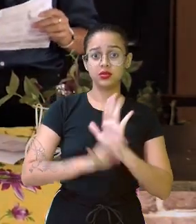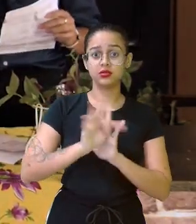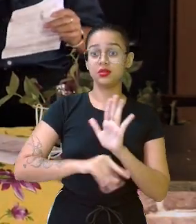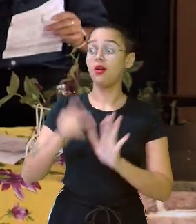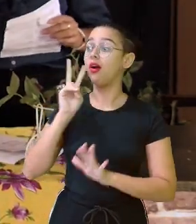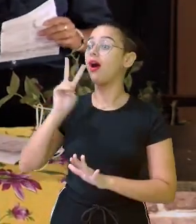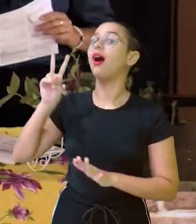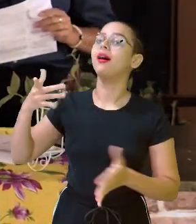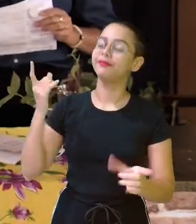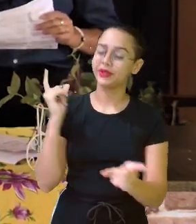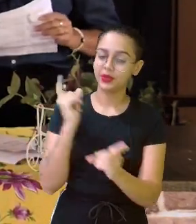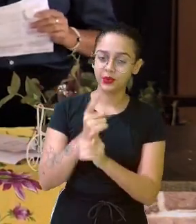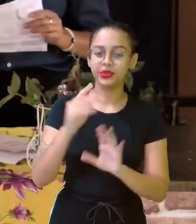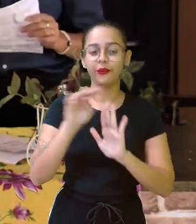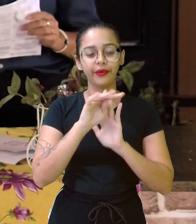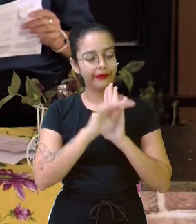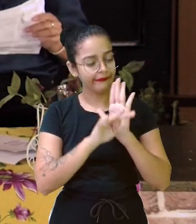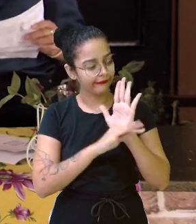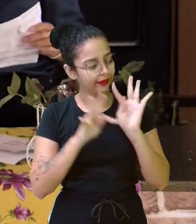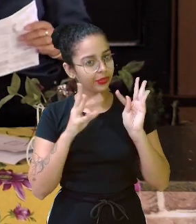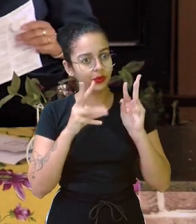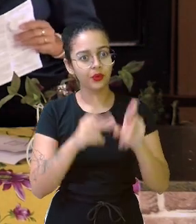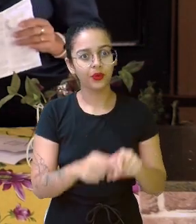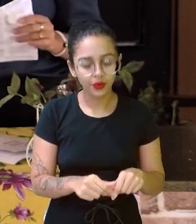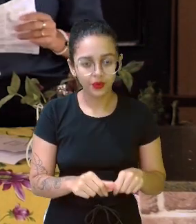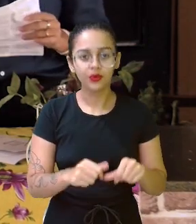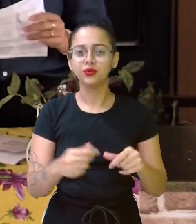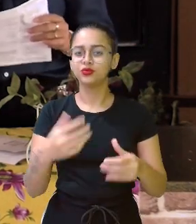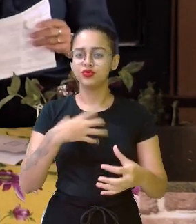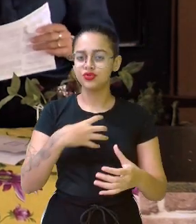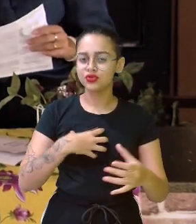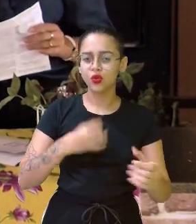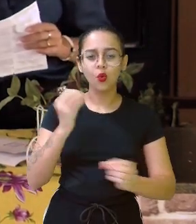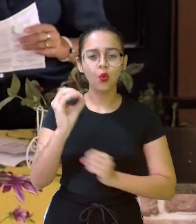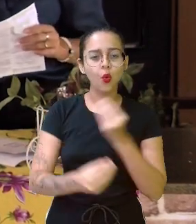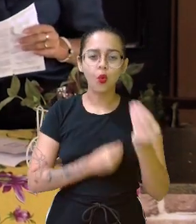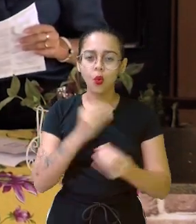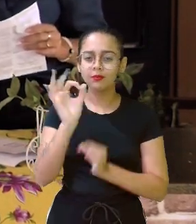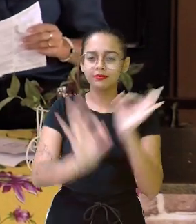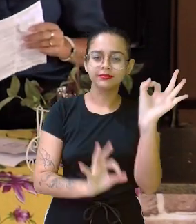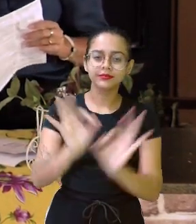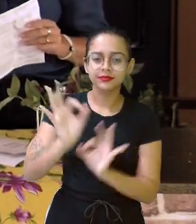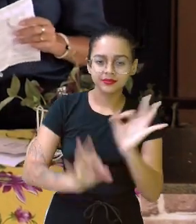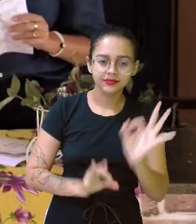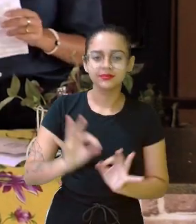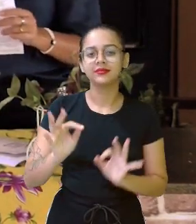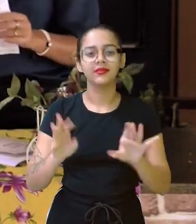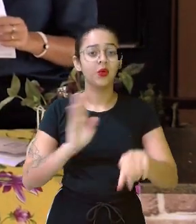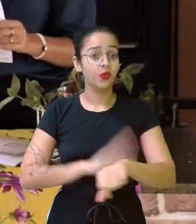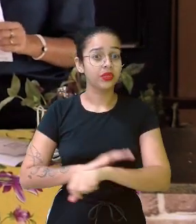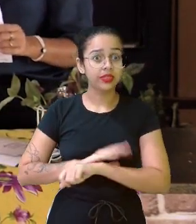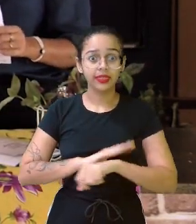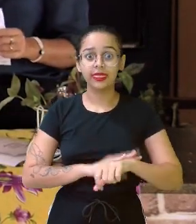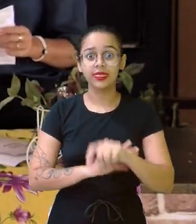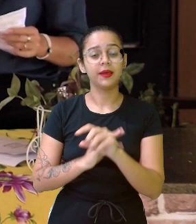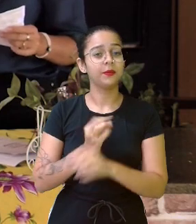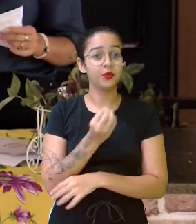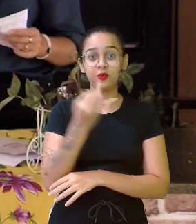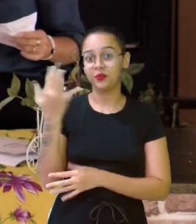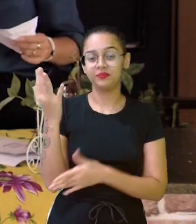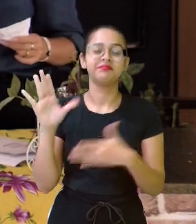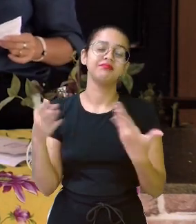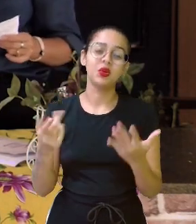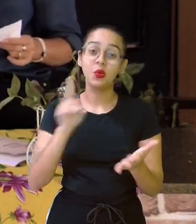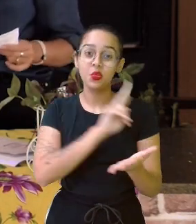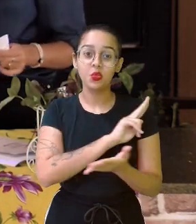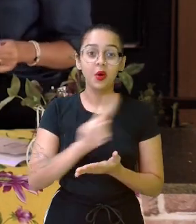minha receita. Ah, aqui, agora, ó, os ingredientes, sim. O modo de preparo, o rendimento e o tempo. Aqui, ó, o nome